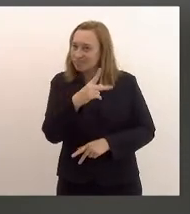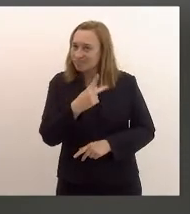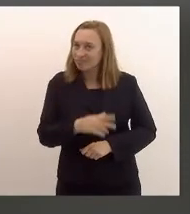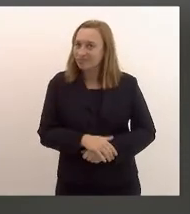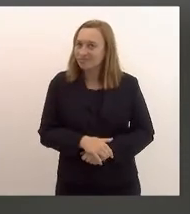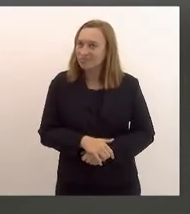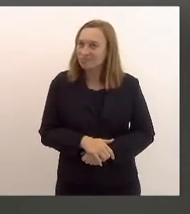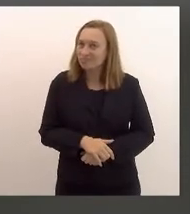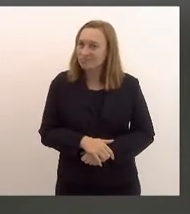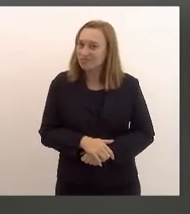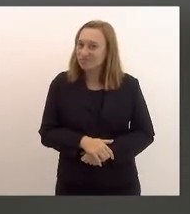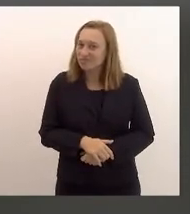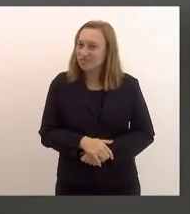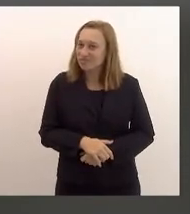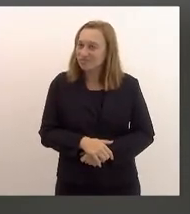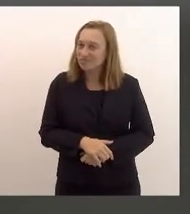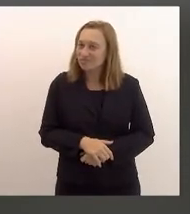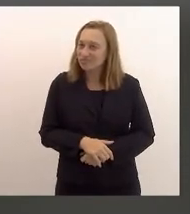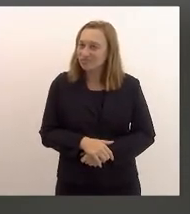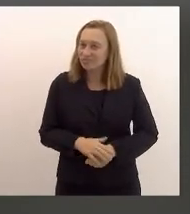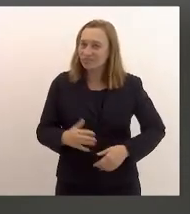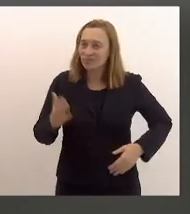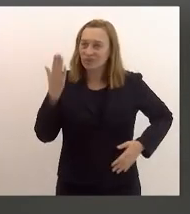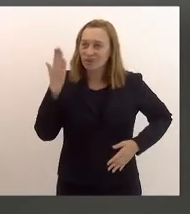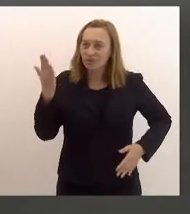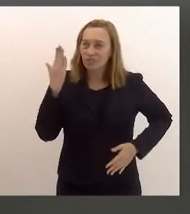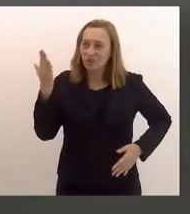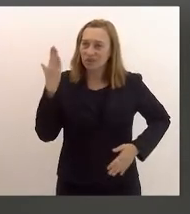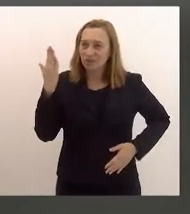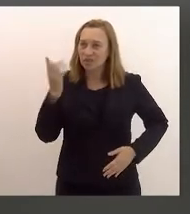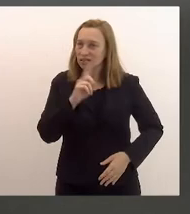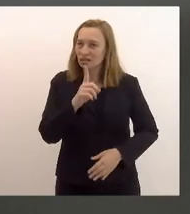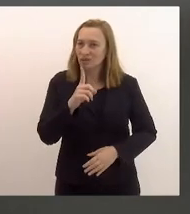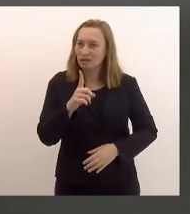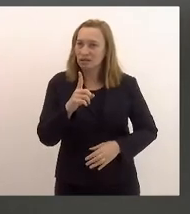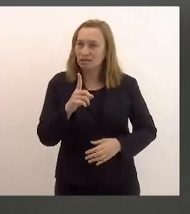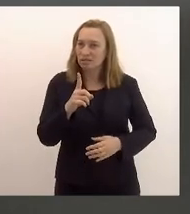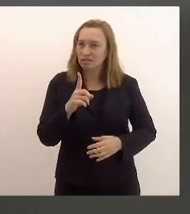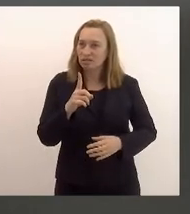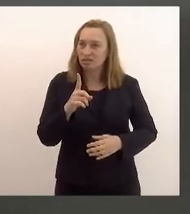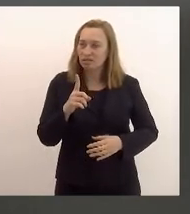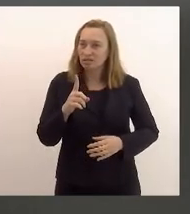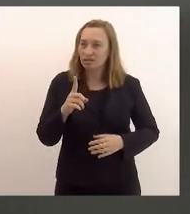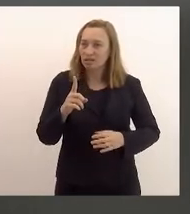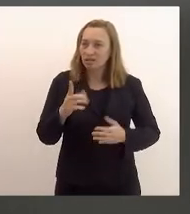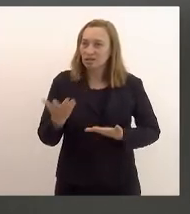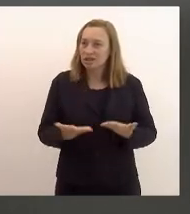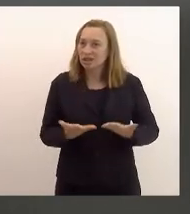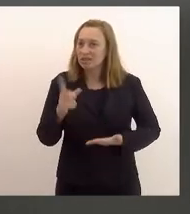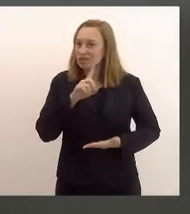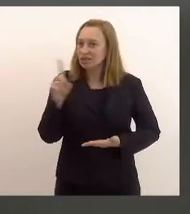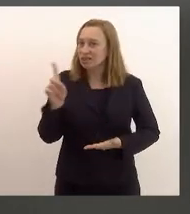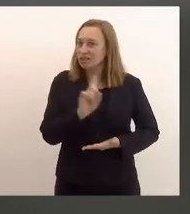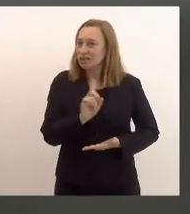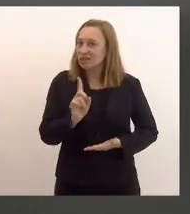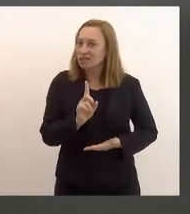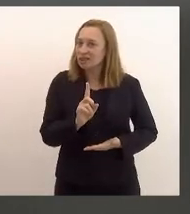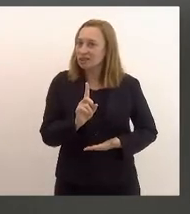vossa excelência esses marginais traficantes não são convertidos deputado Carlos minc são